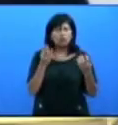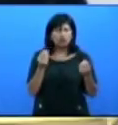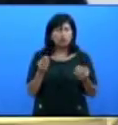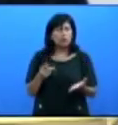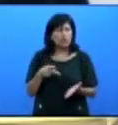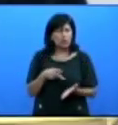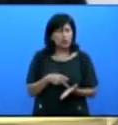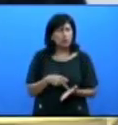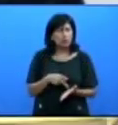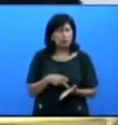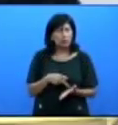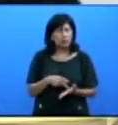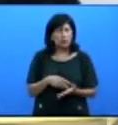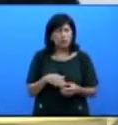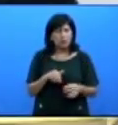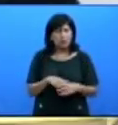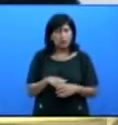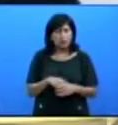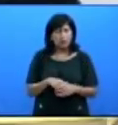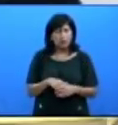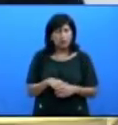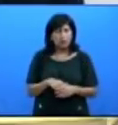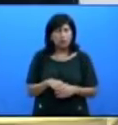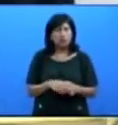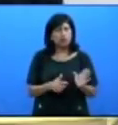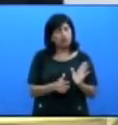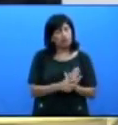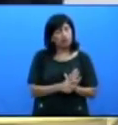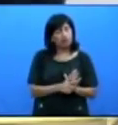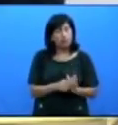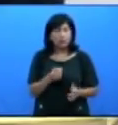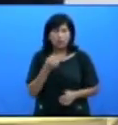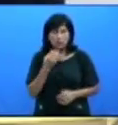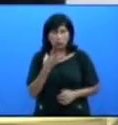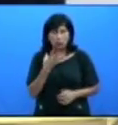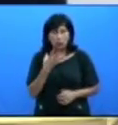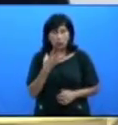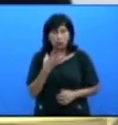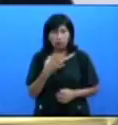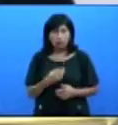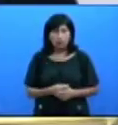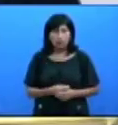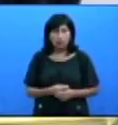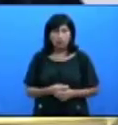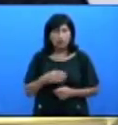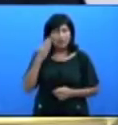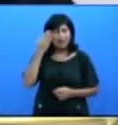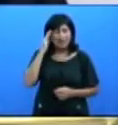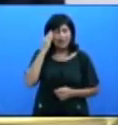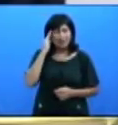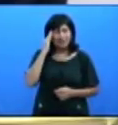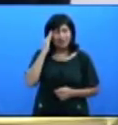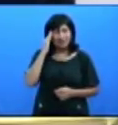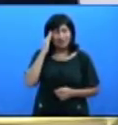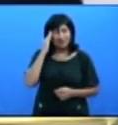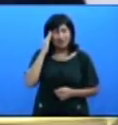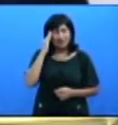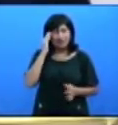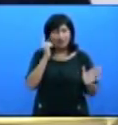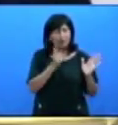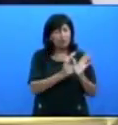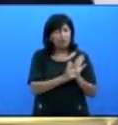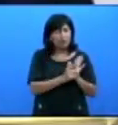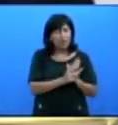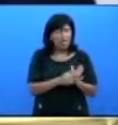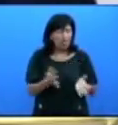realmente, no meu ponto de vista, legais. Algumas eu discordo, eu acho que são ilegais, mas eu, no cômputo geral, não estou aqui